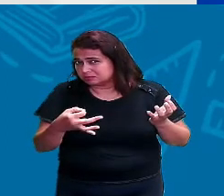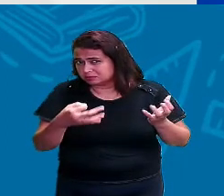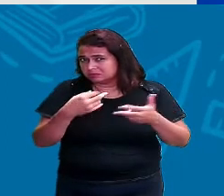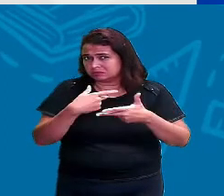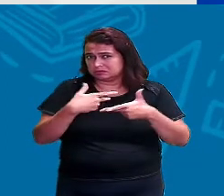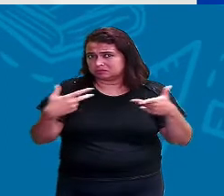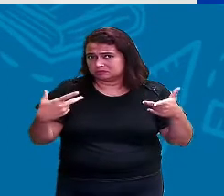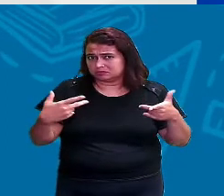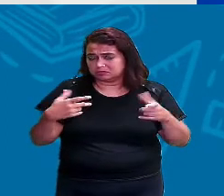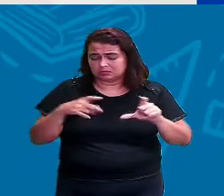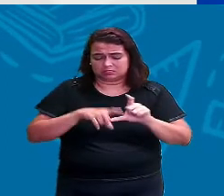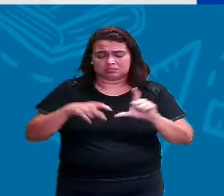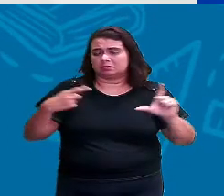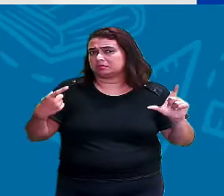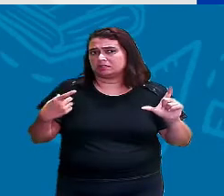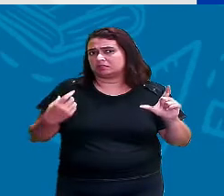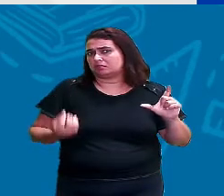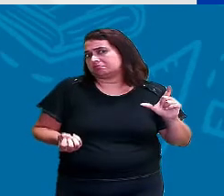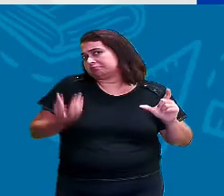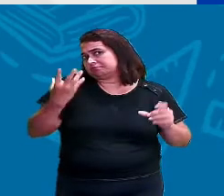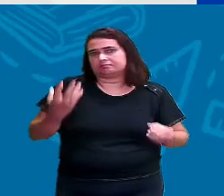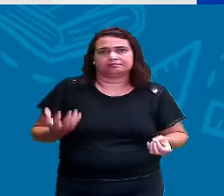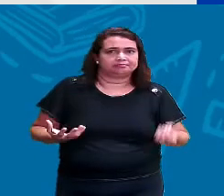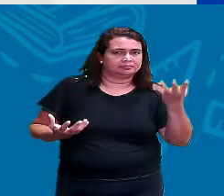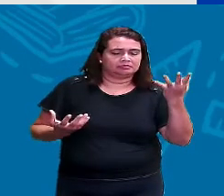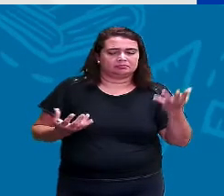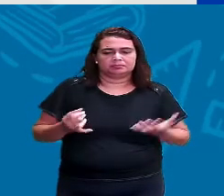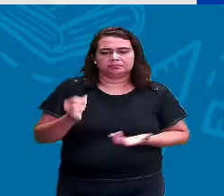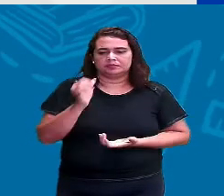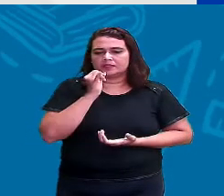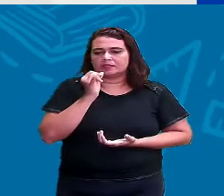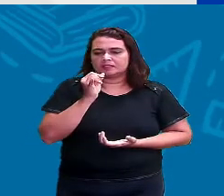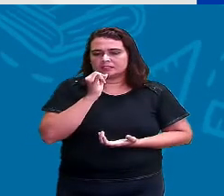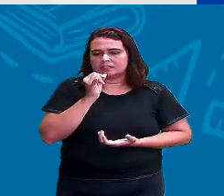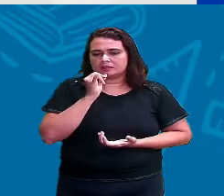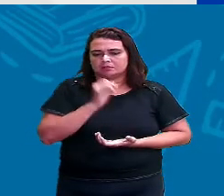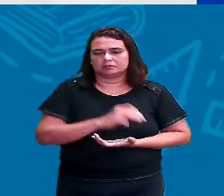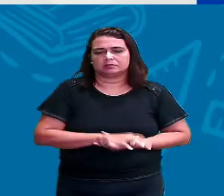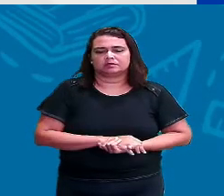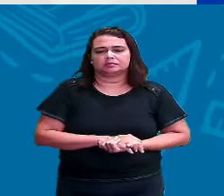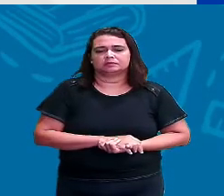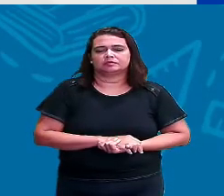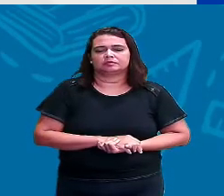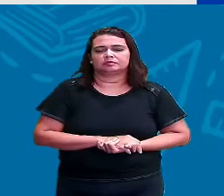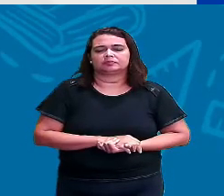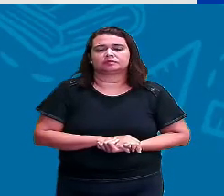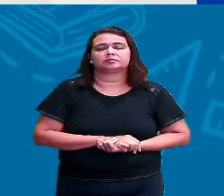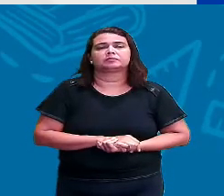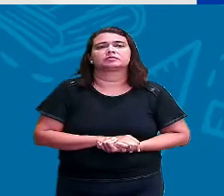Tá certo? Ele deu um exemplo aí, ó. Então, veja.